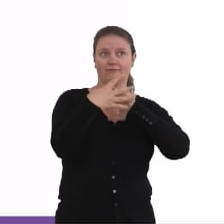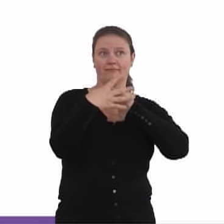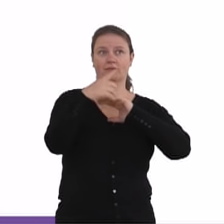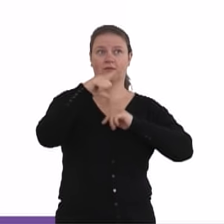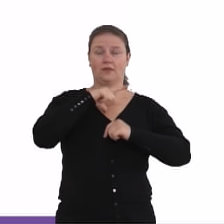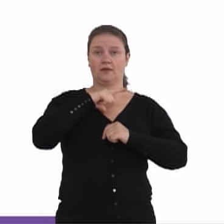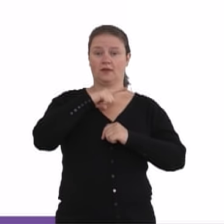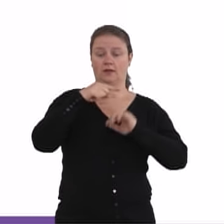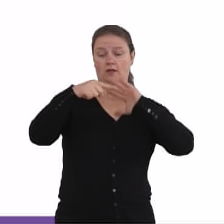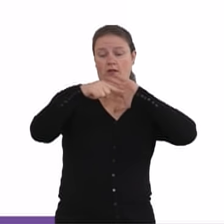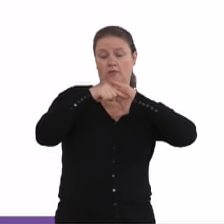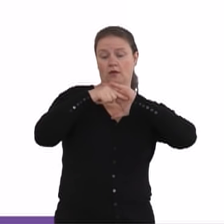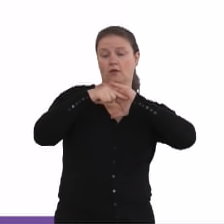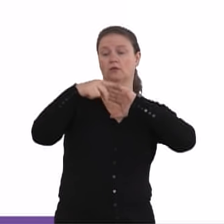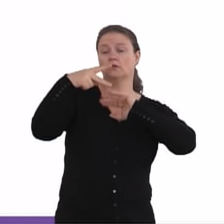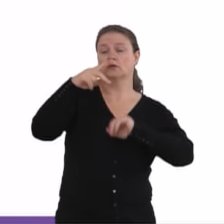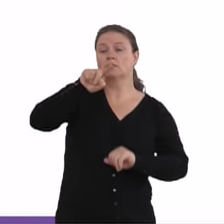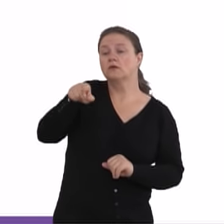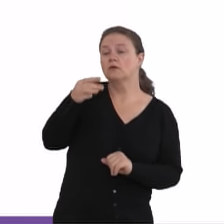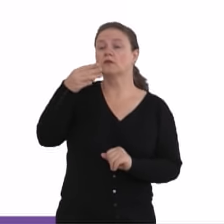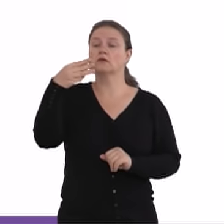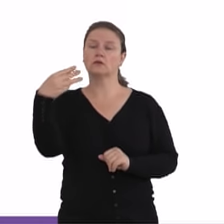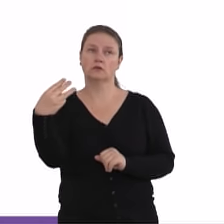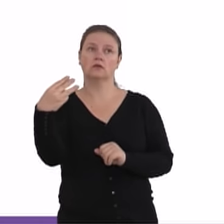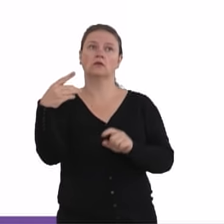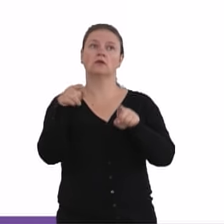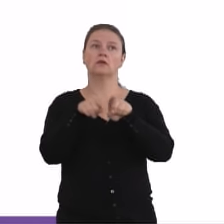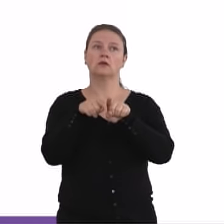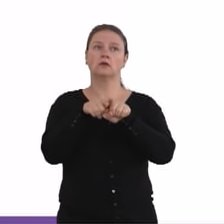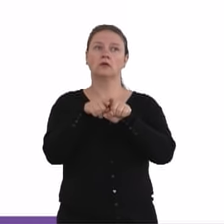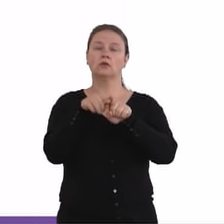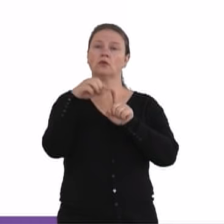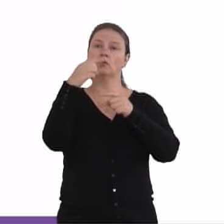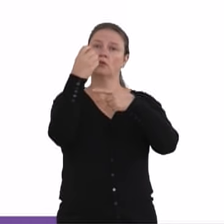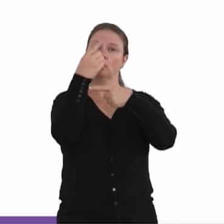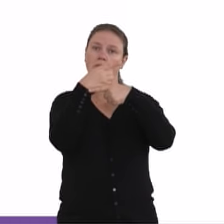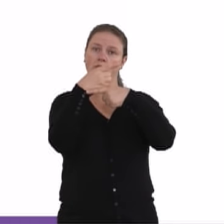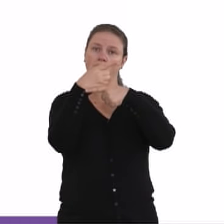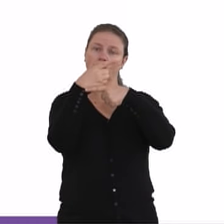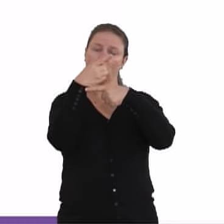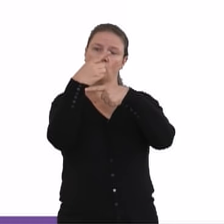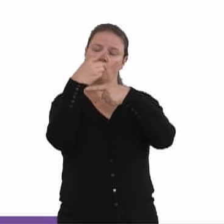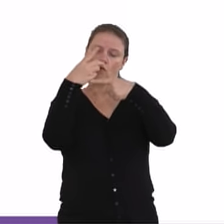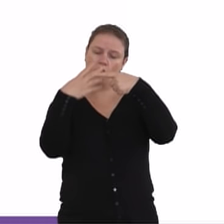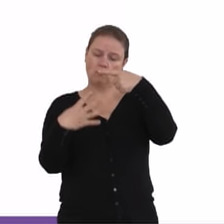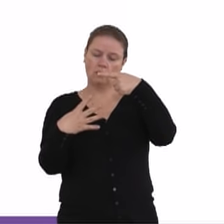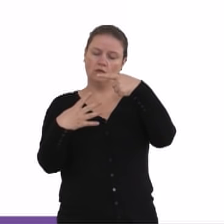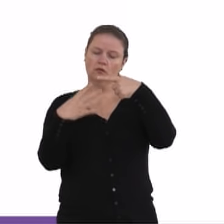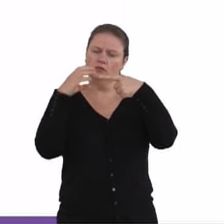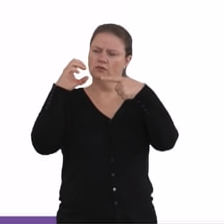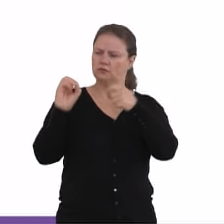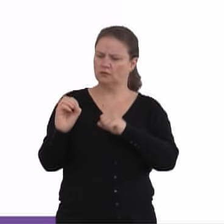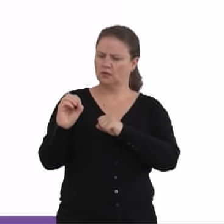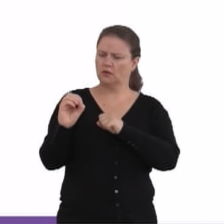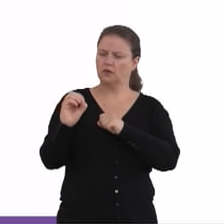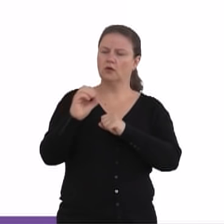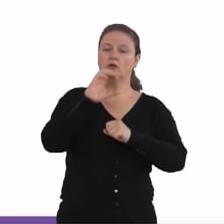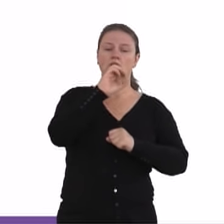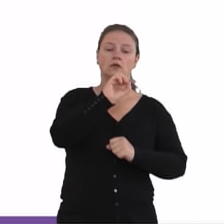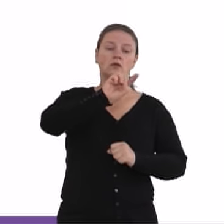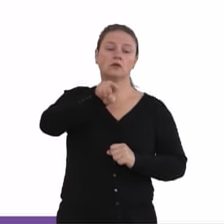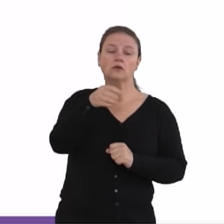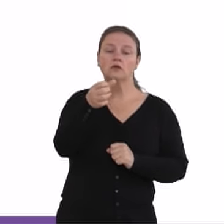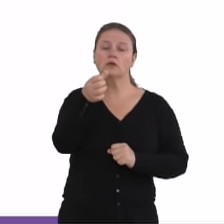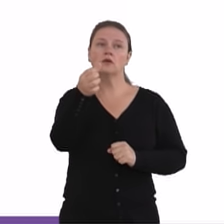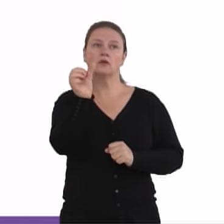eu tenho menos 2,3, o menos 1/4, o 0, o 0,6 com o sinal